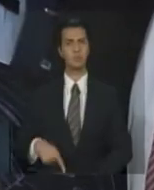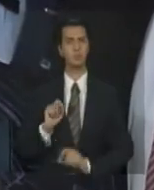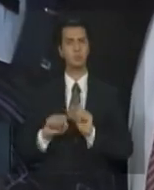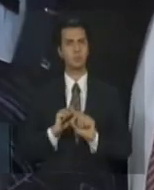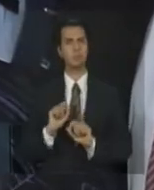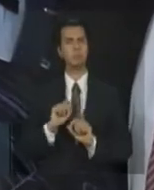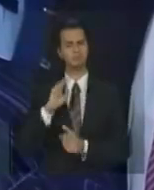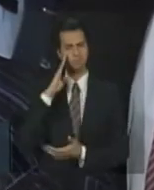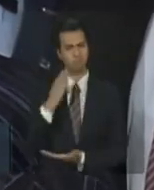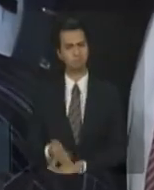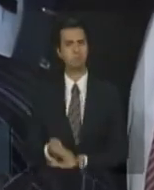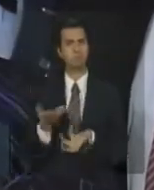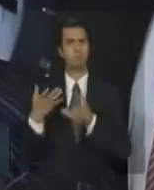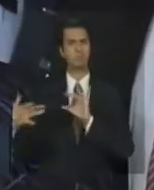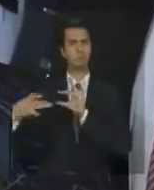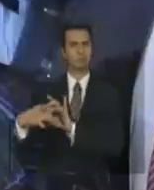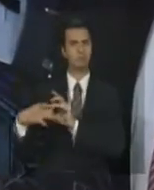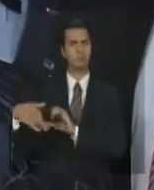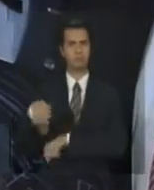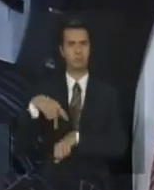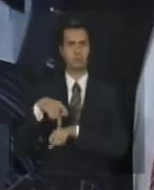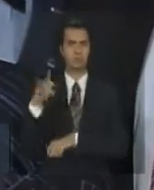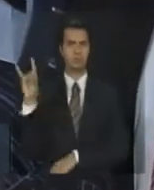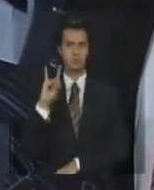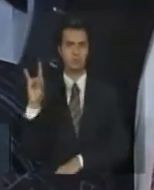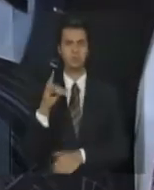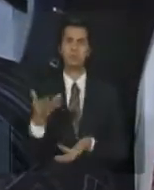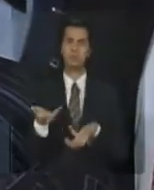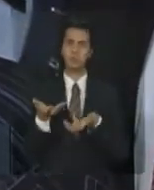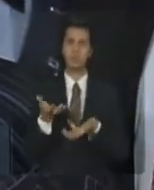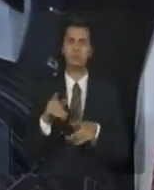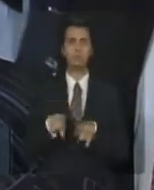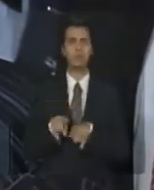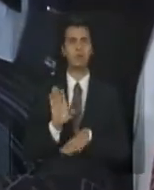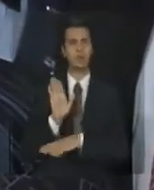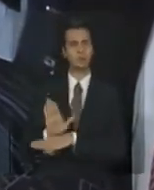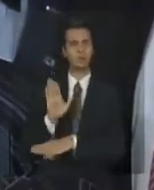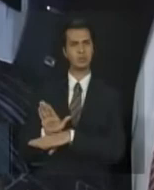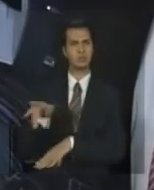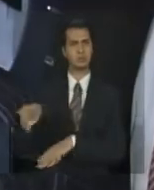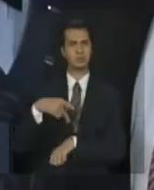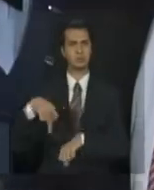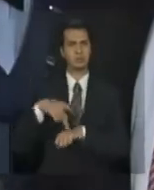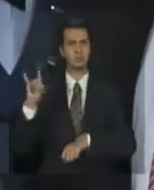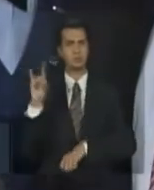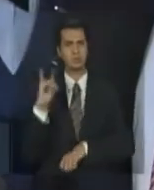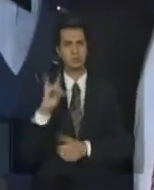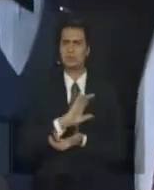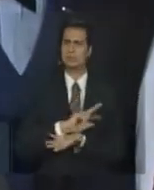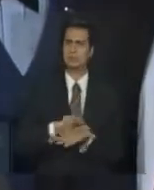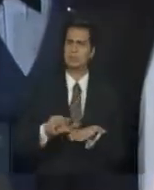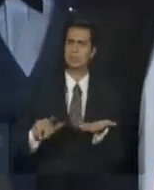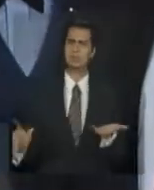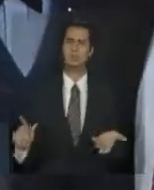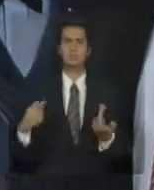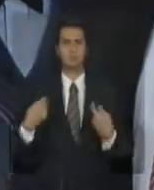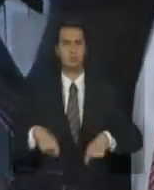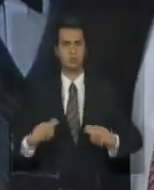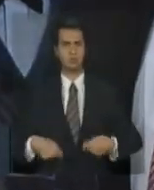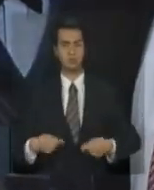ao relacionamento com a Bolívia e se dispôs a auxiliar a Bolívia em tudo que for